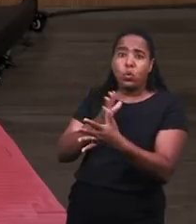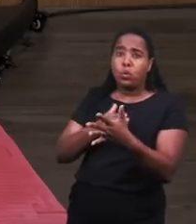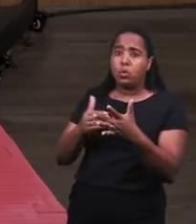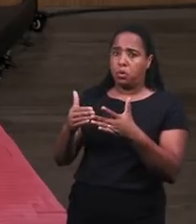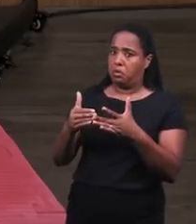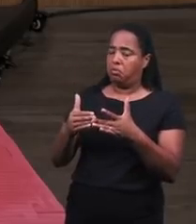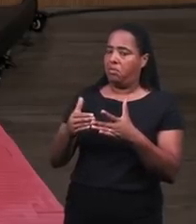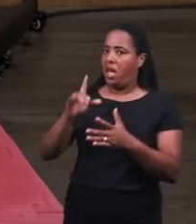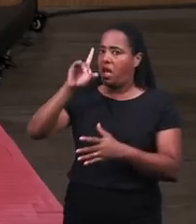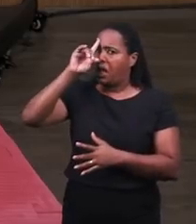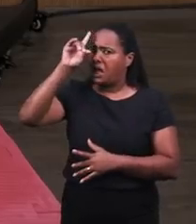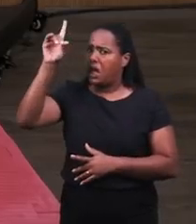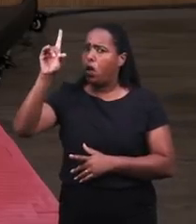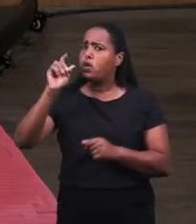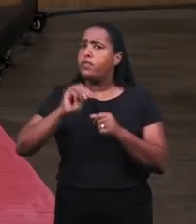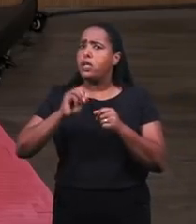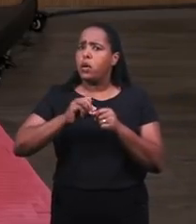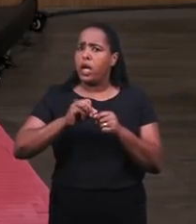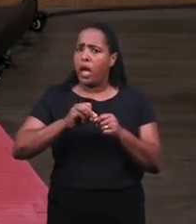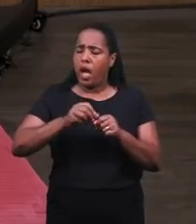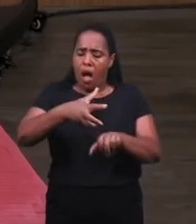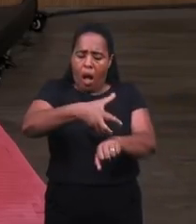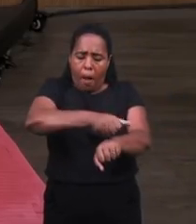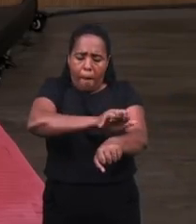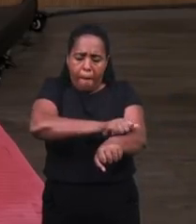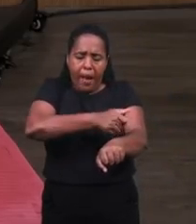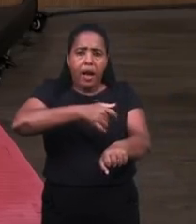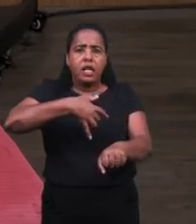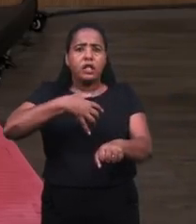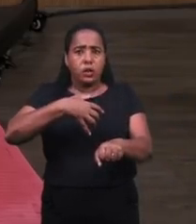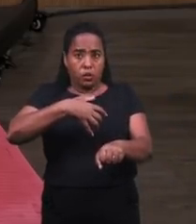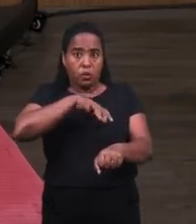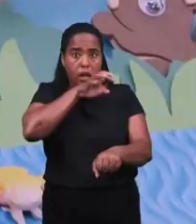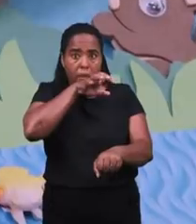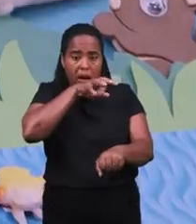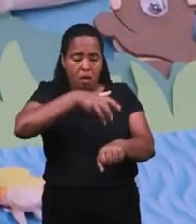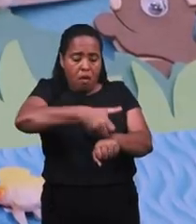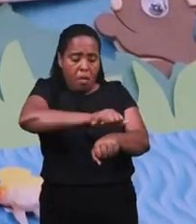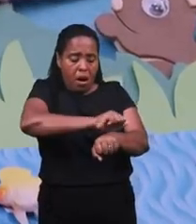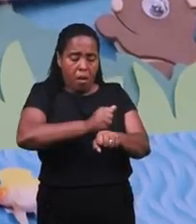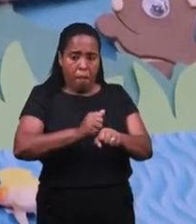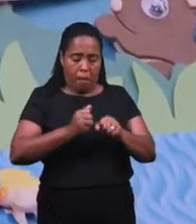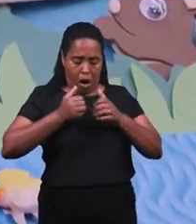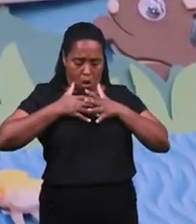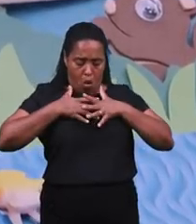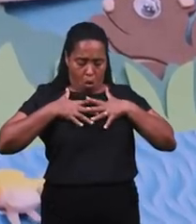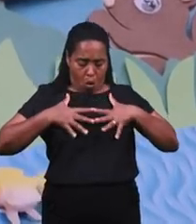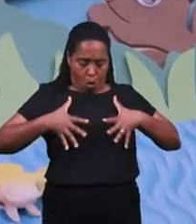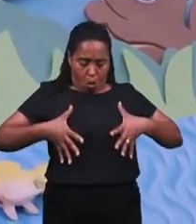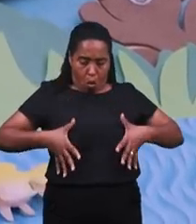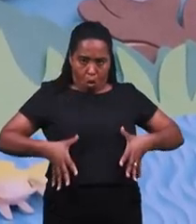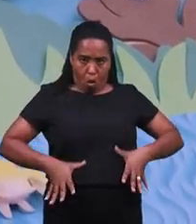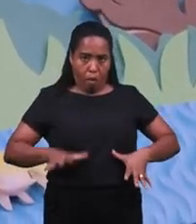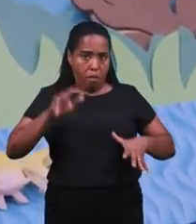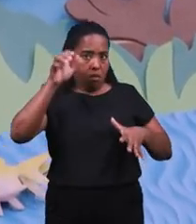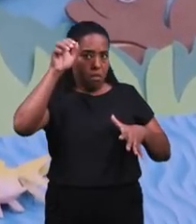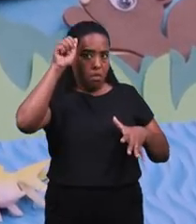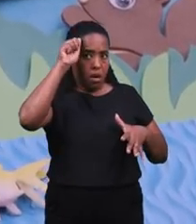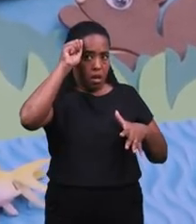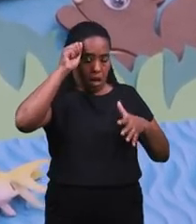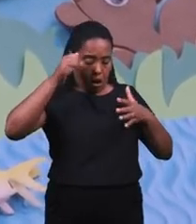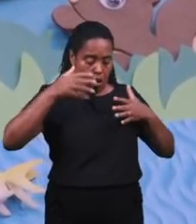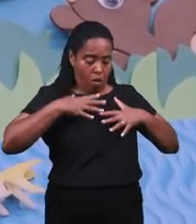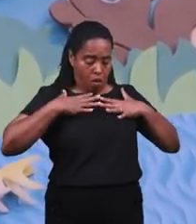só, Deus fez vestes para Adão. Deus fez vestes para Eva também. Um animal teve